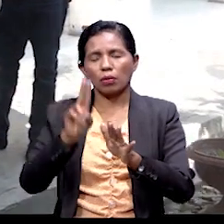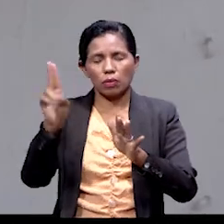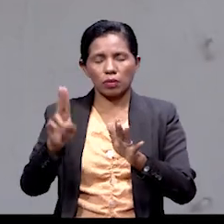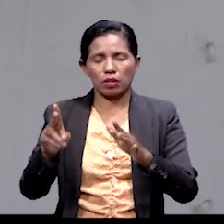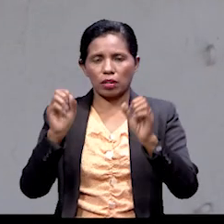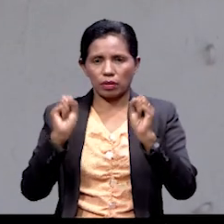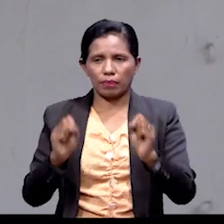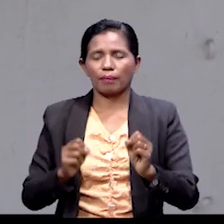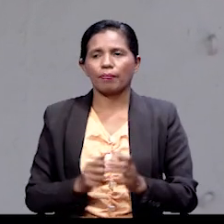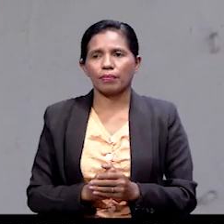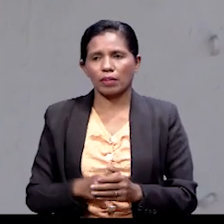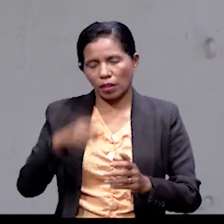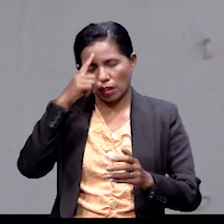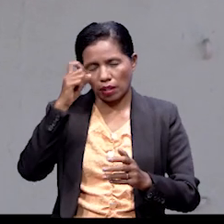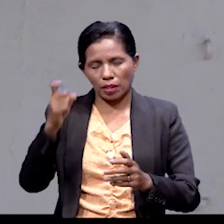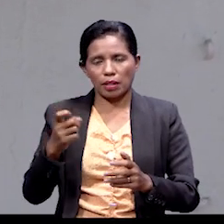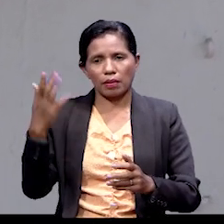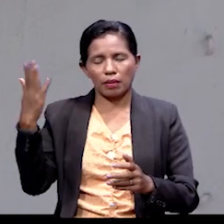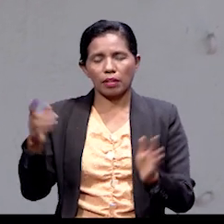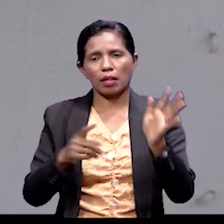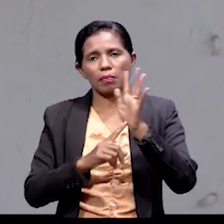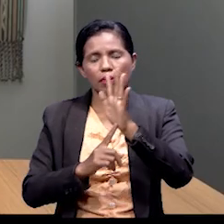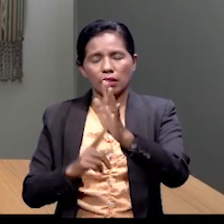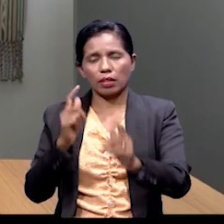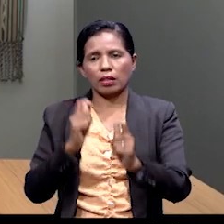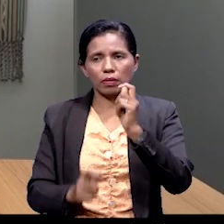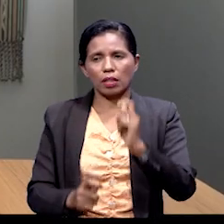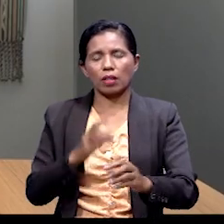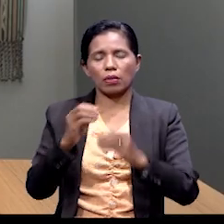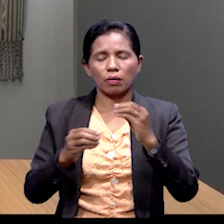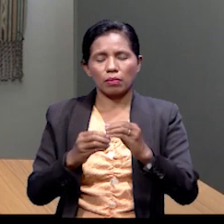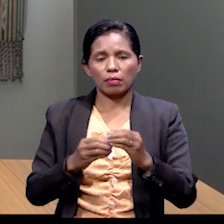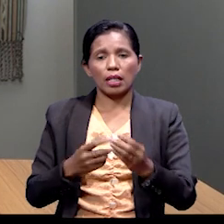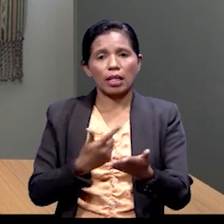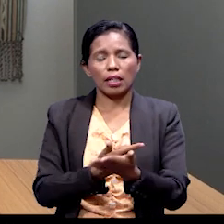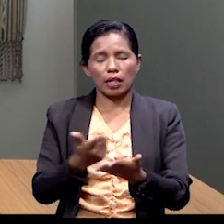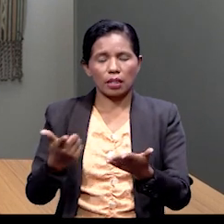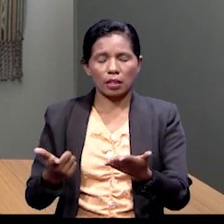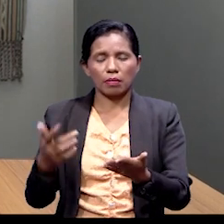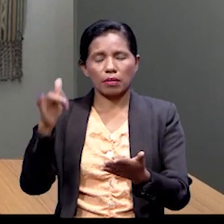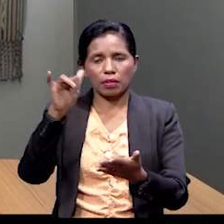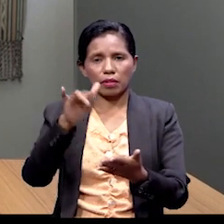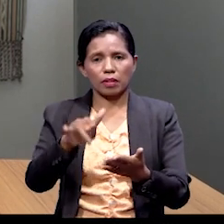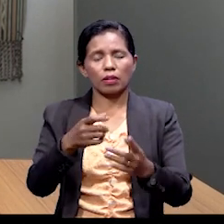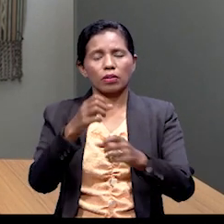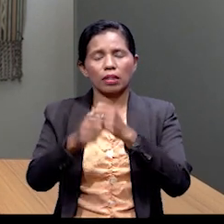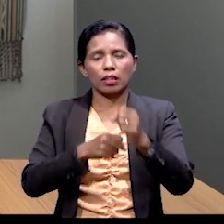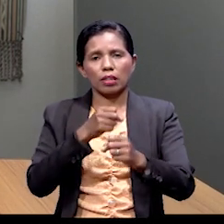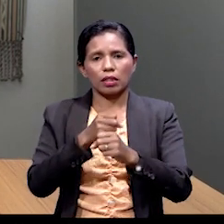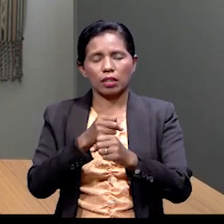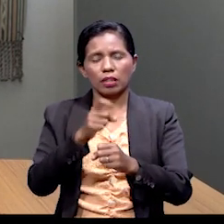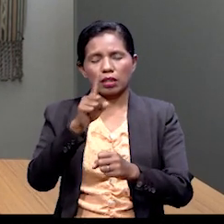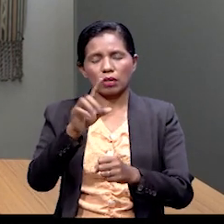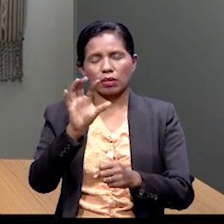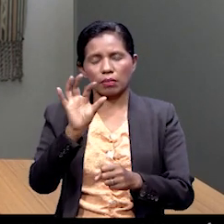provisoriamente. Tambah iha provas nebe requerente apresenta ba tribunal katak rai nebe okupa nudar eransa usitinang rimida atu sia